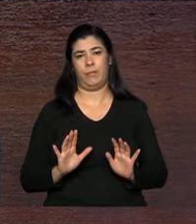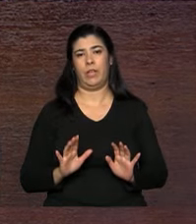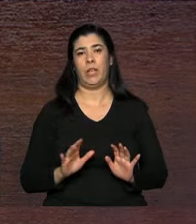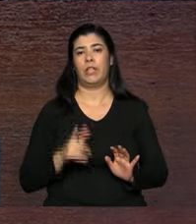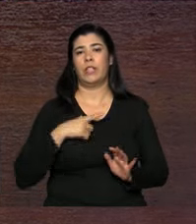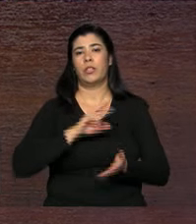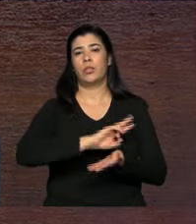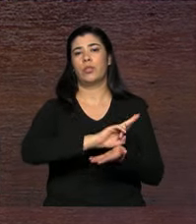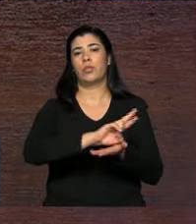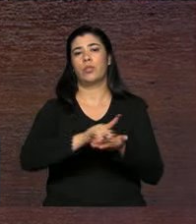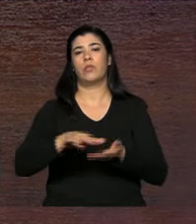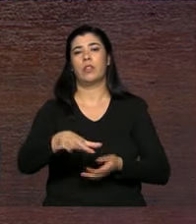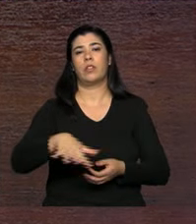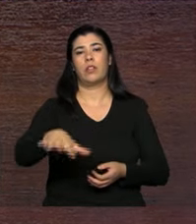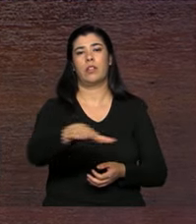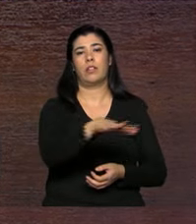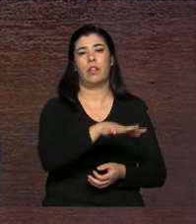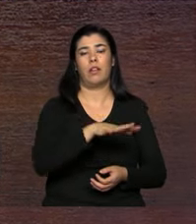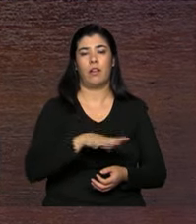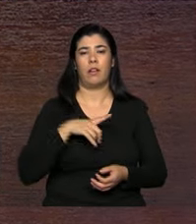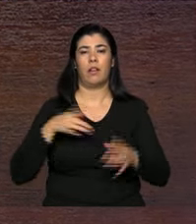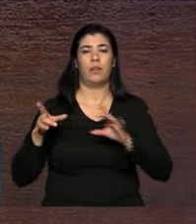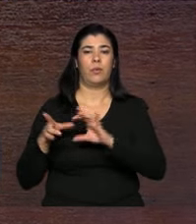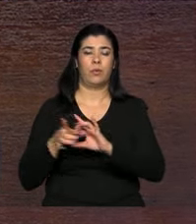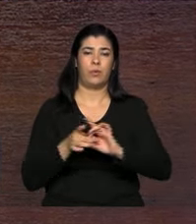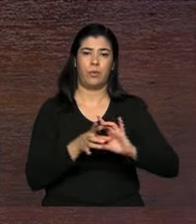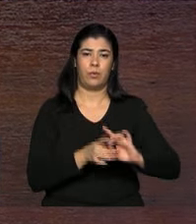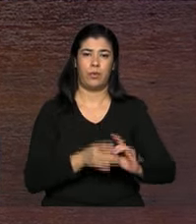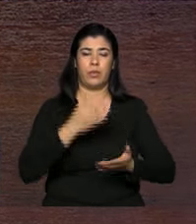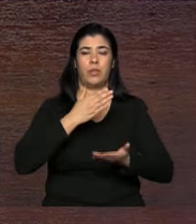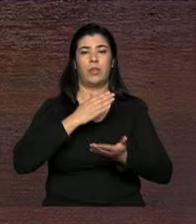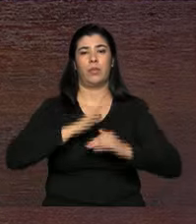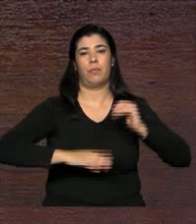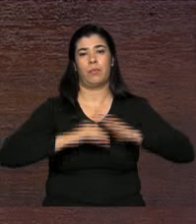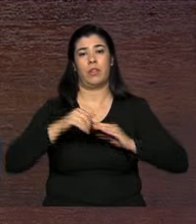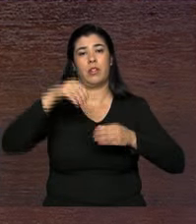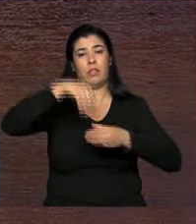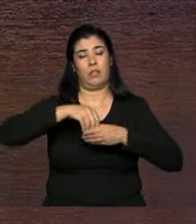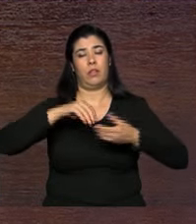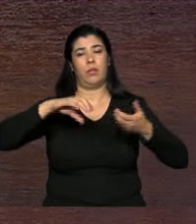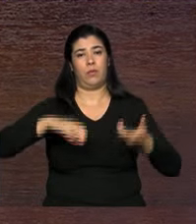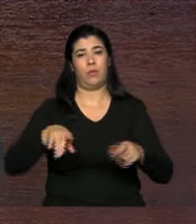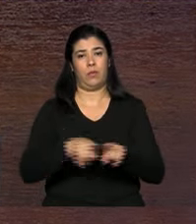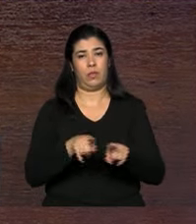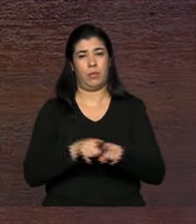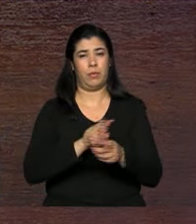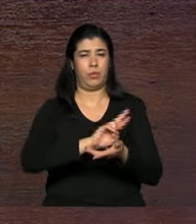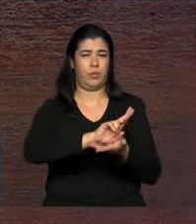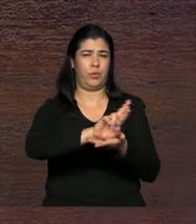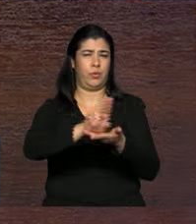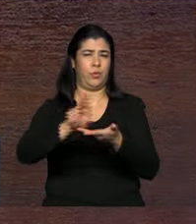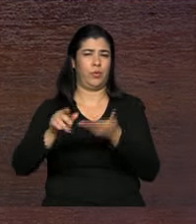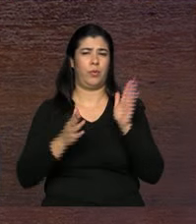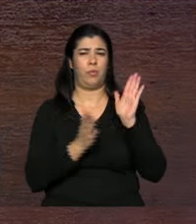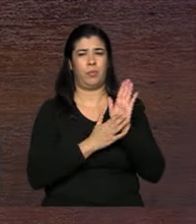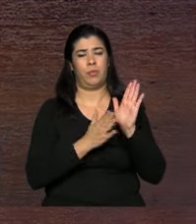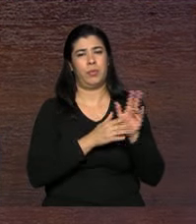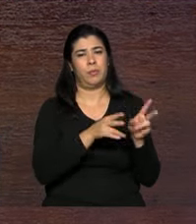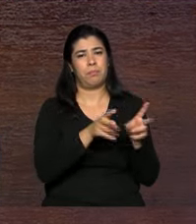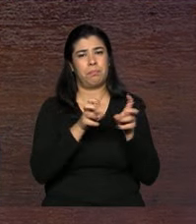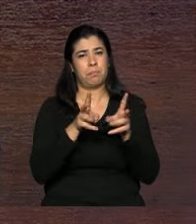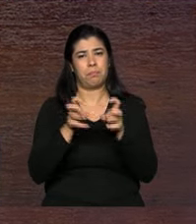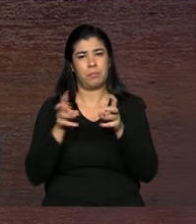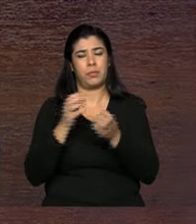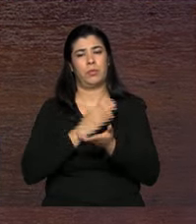diferentes áreas até iniciativas que tramitam no Congresso Nacional e devido essa diversidade de propostas diversidade de percepções por isso que nós